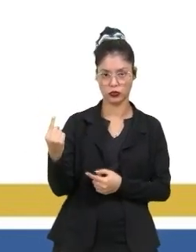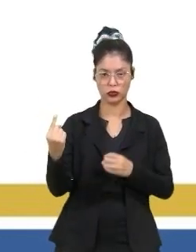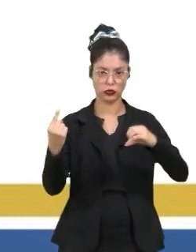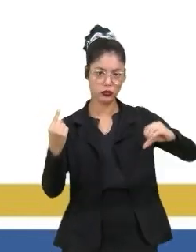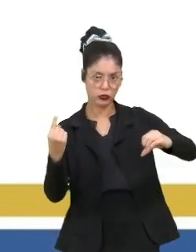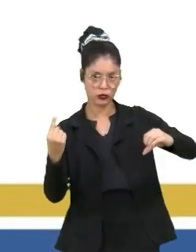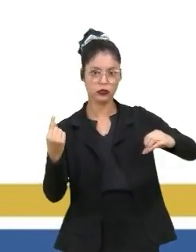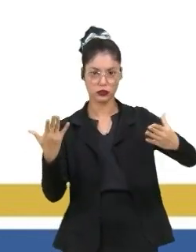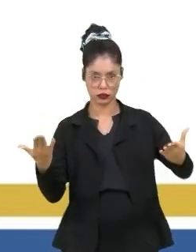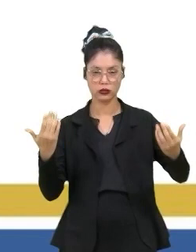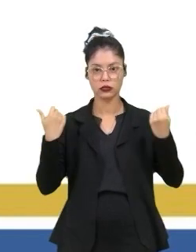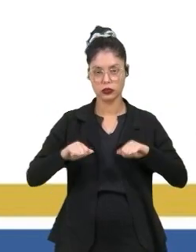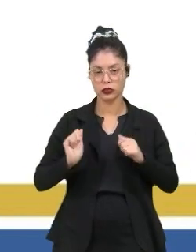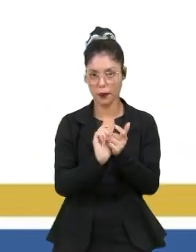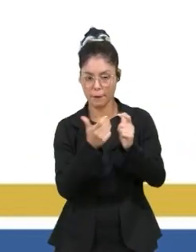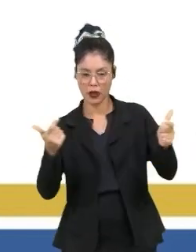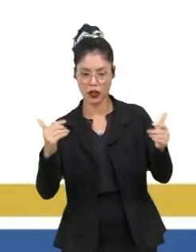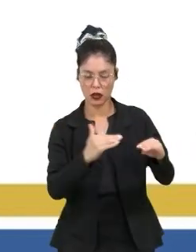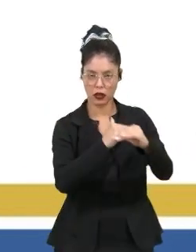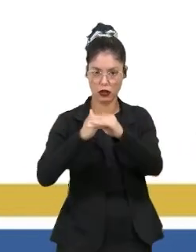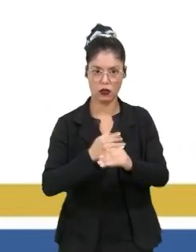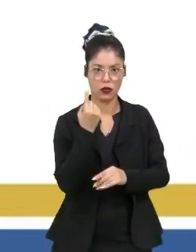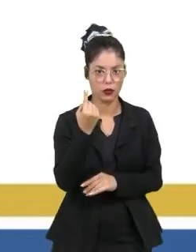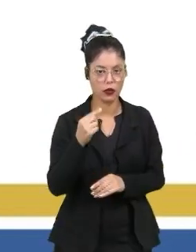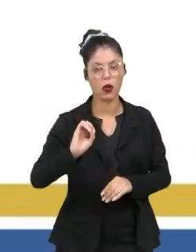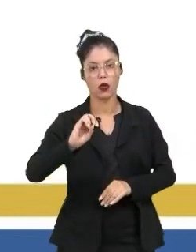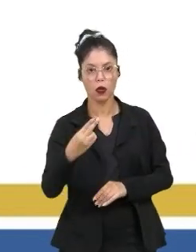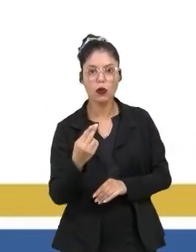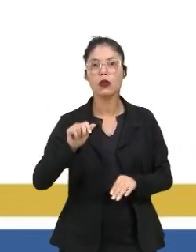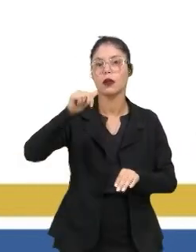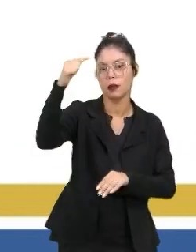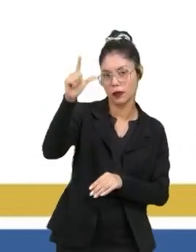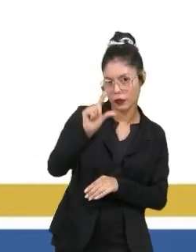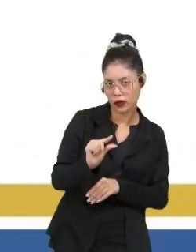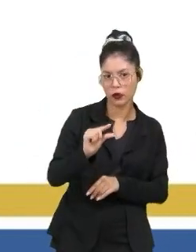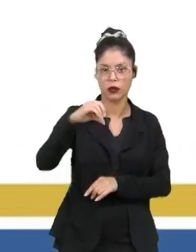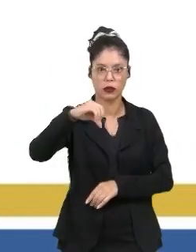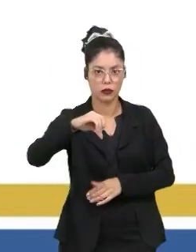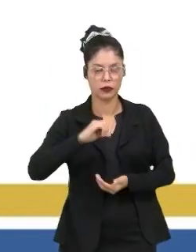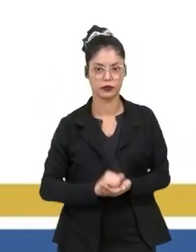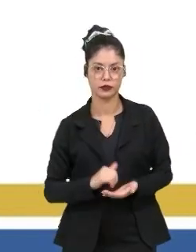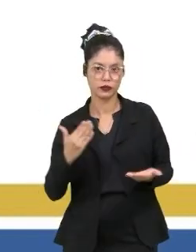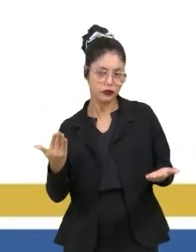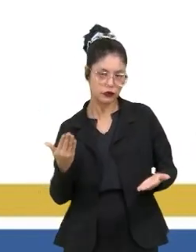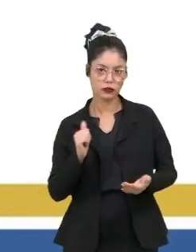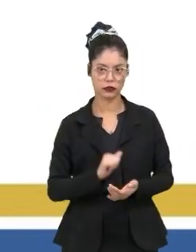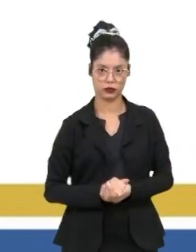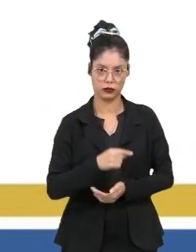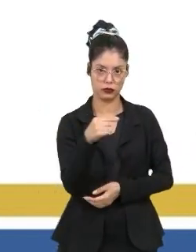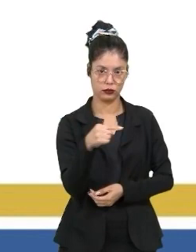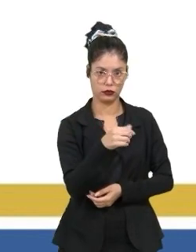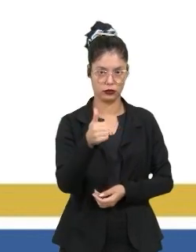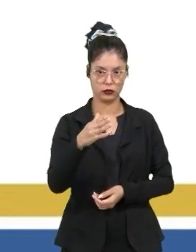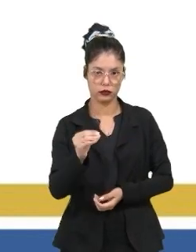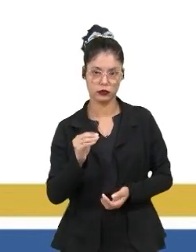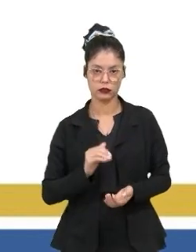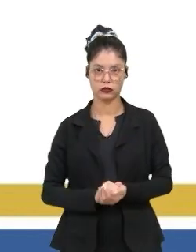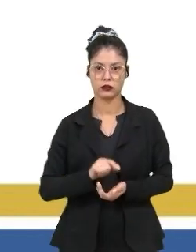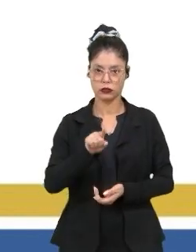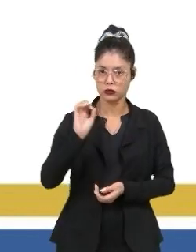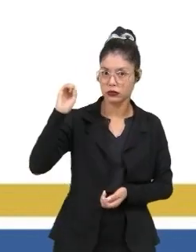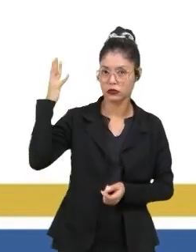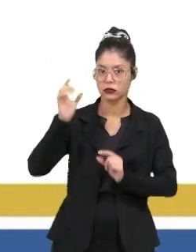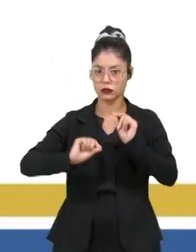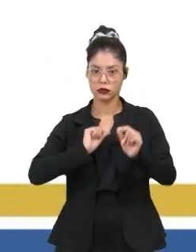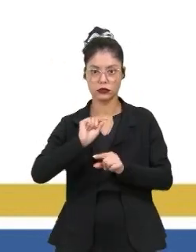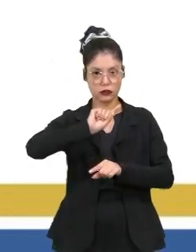9. Ele precisa ser maior ou igual a 1 e menor ou igual a 9. Nesse caso, e menor que 10 no caso, né? Nesse caso,